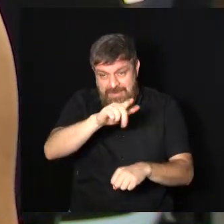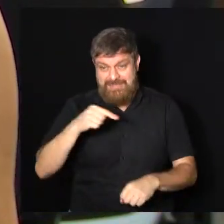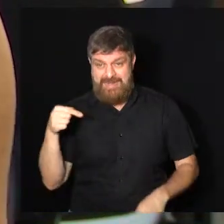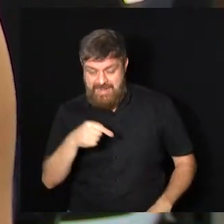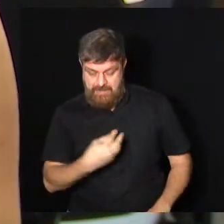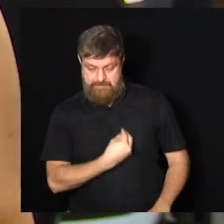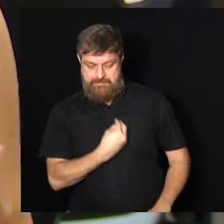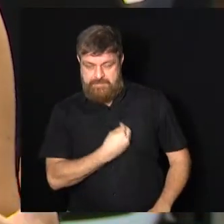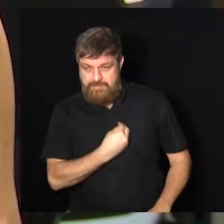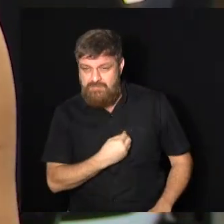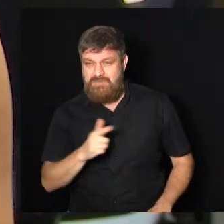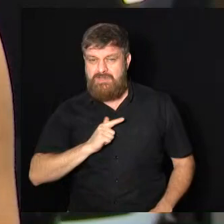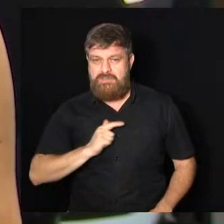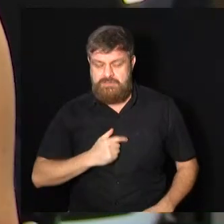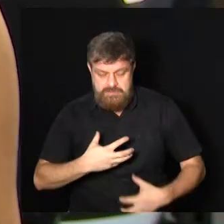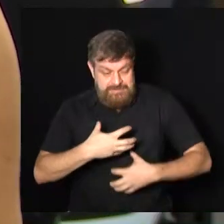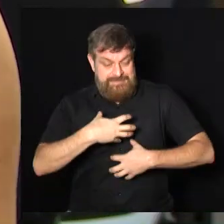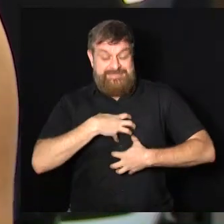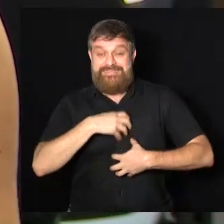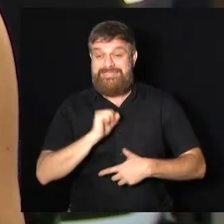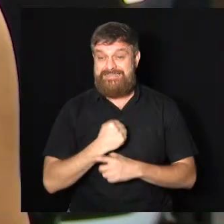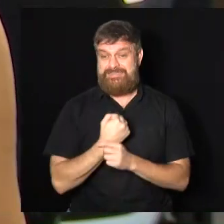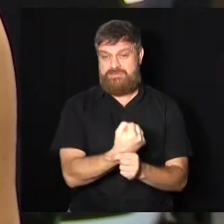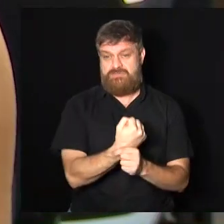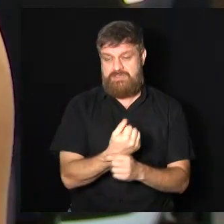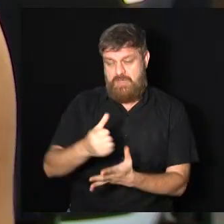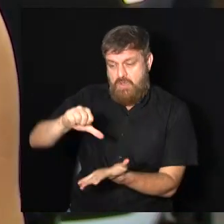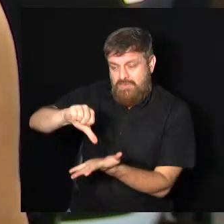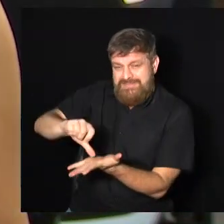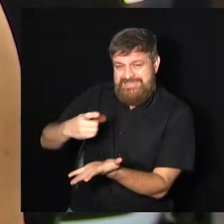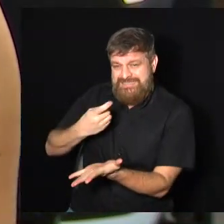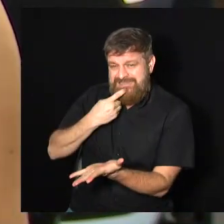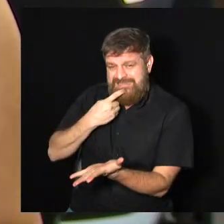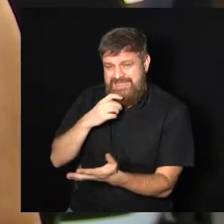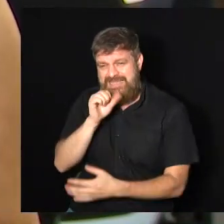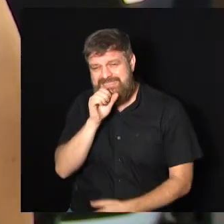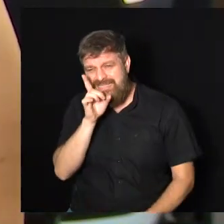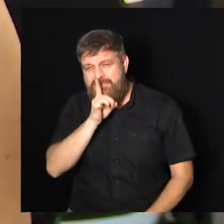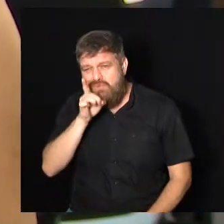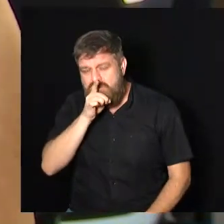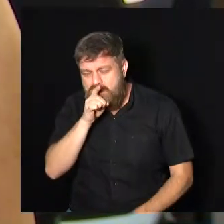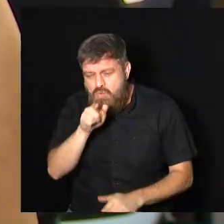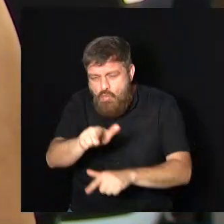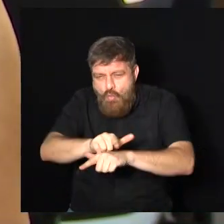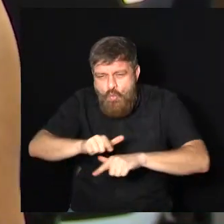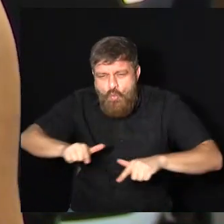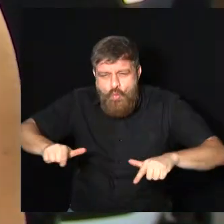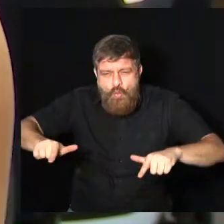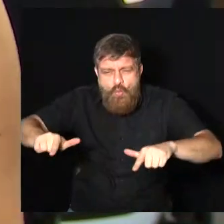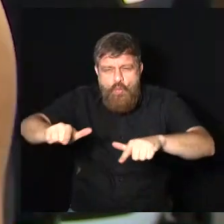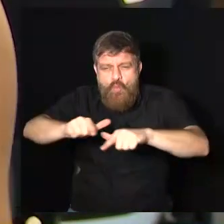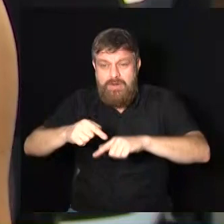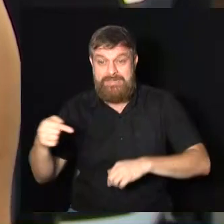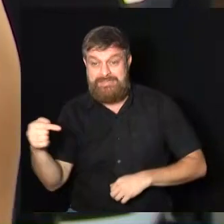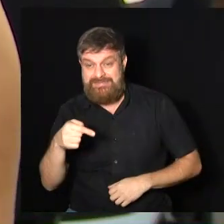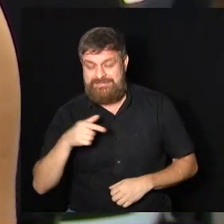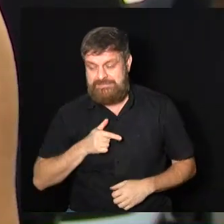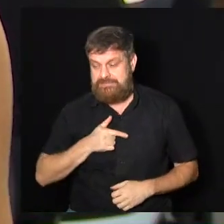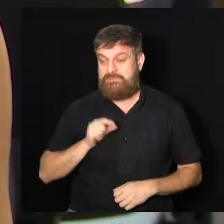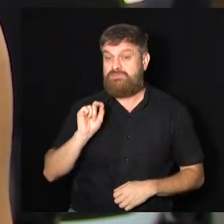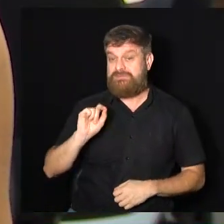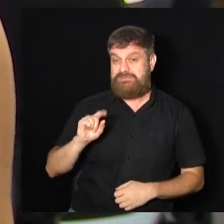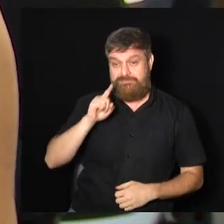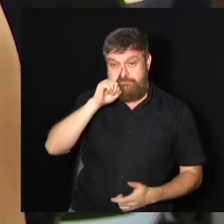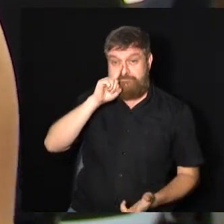ali, inclusive dá segurança naquele espaço, porque o centro da cidade, ele, aos finais de semana, ele é mais vazio. E quanto mais vazio os